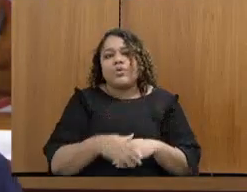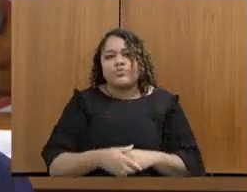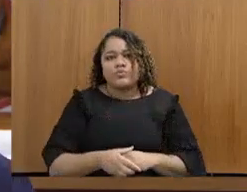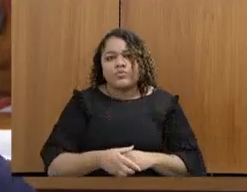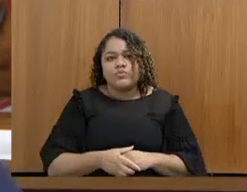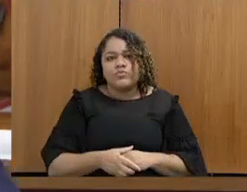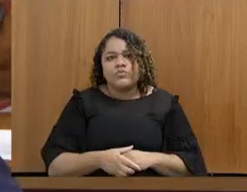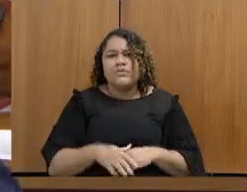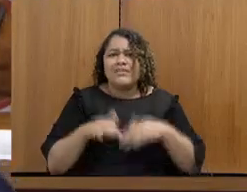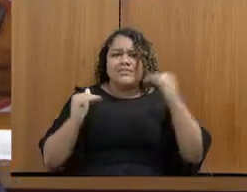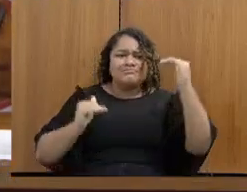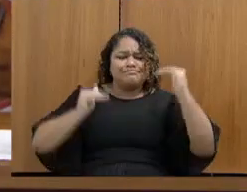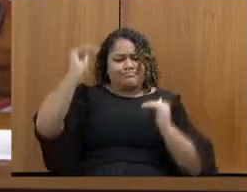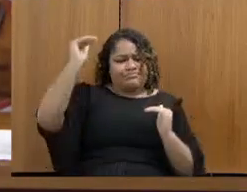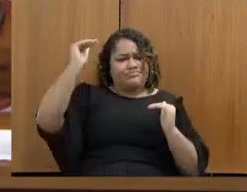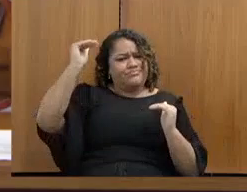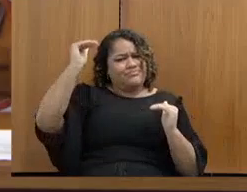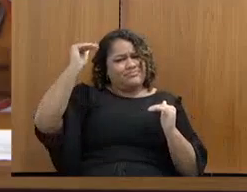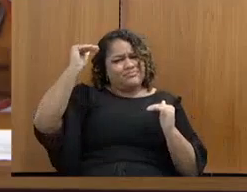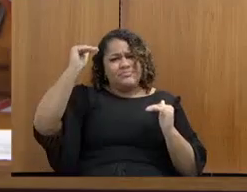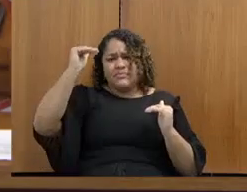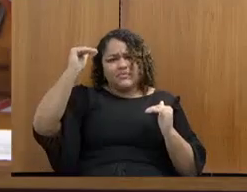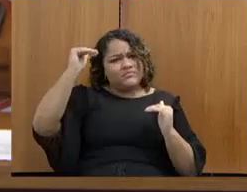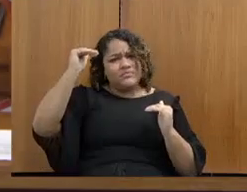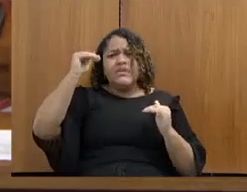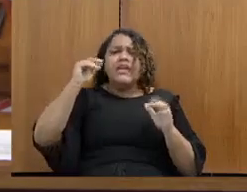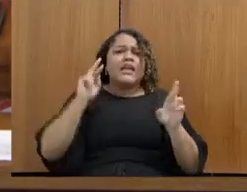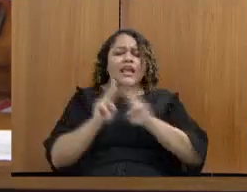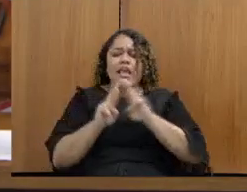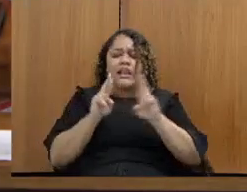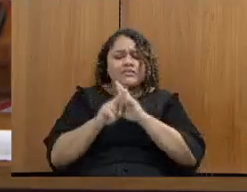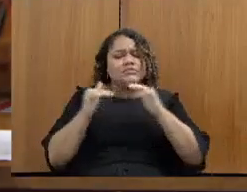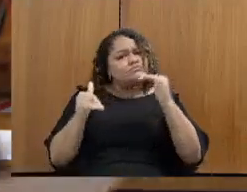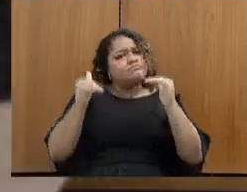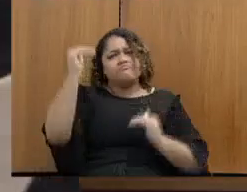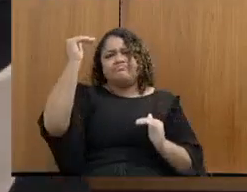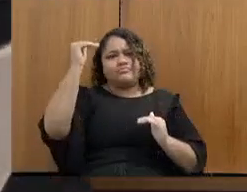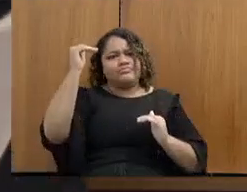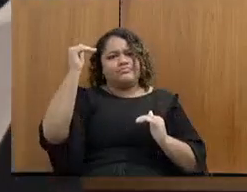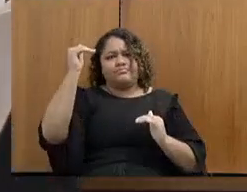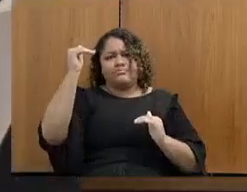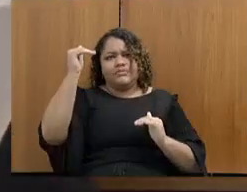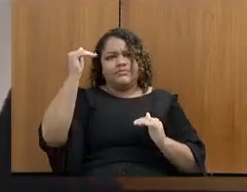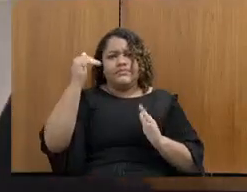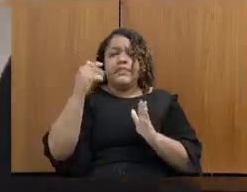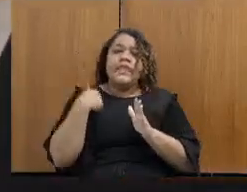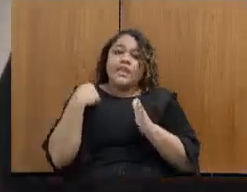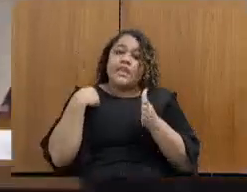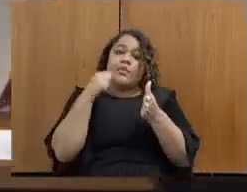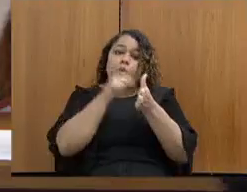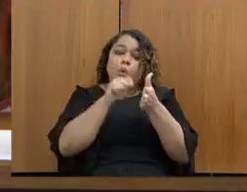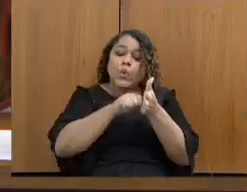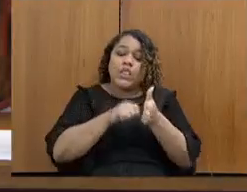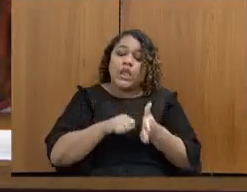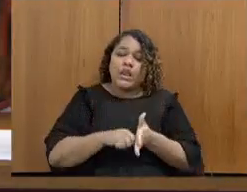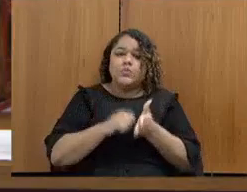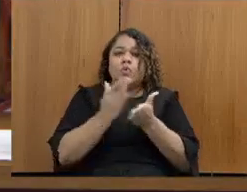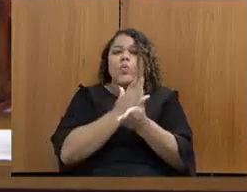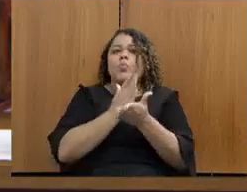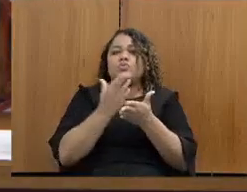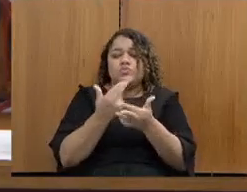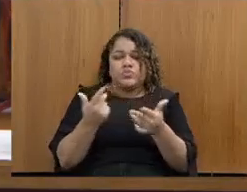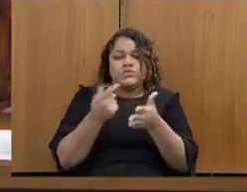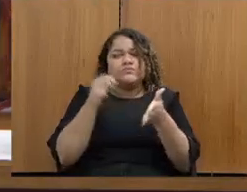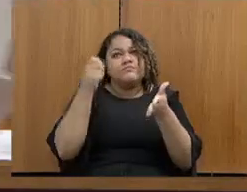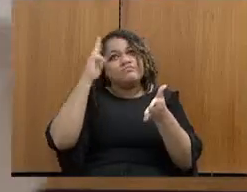desigual essa relação muito desigual Eu só fui anotando algumas coisas que que Pelas conversas eu fui